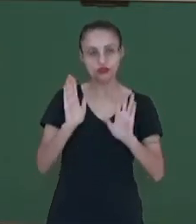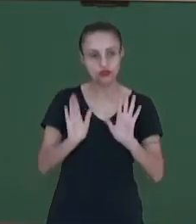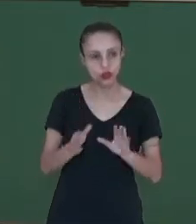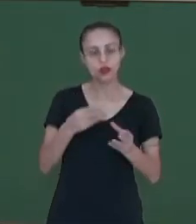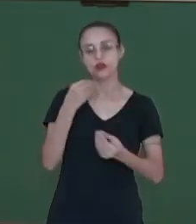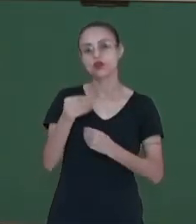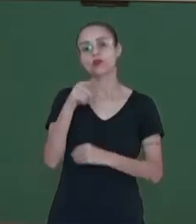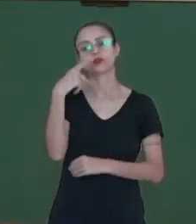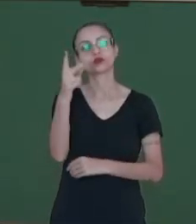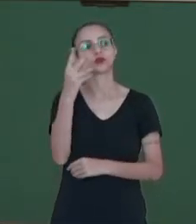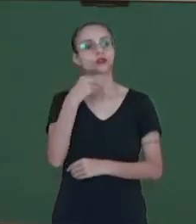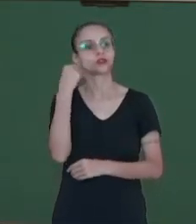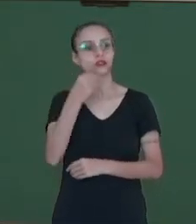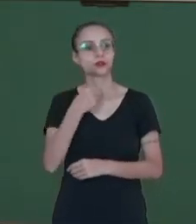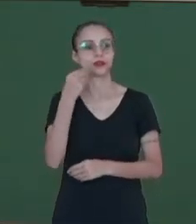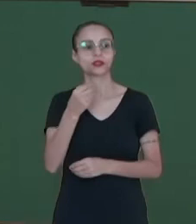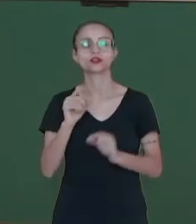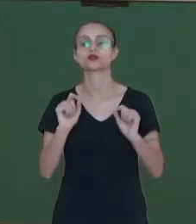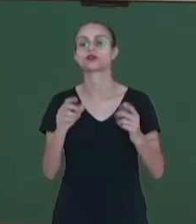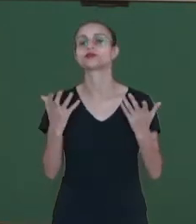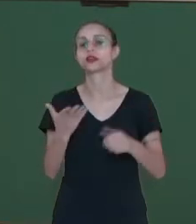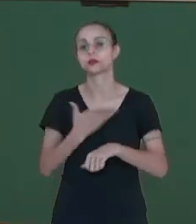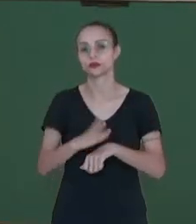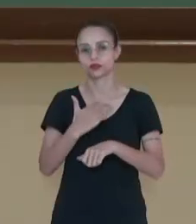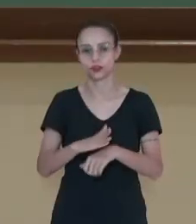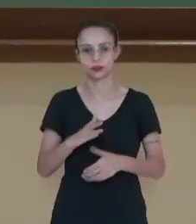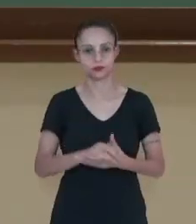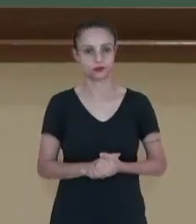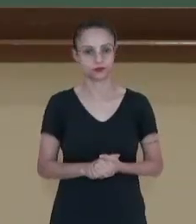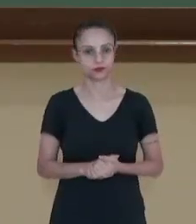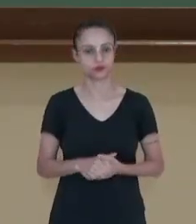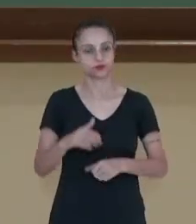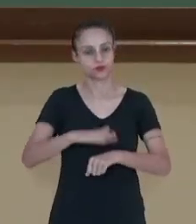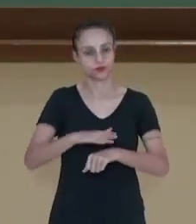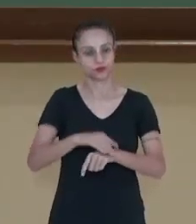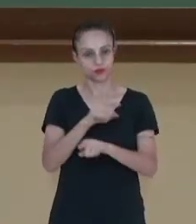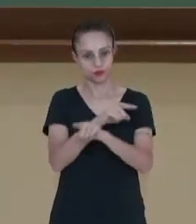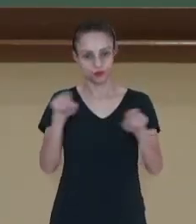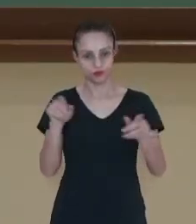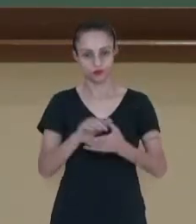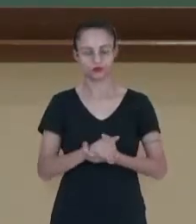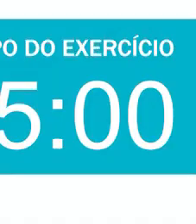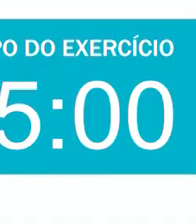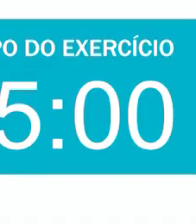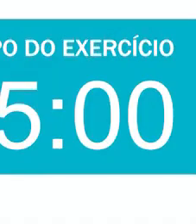como foi a experiência ou qual gostaria de praticar. Tempo para vocês.